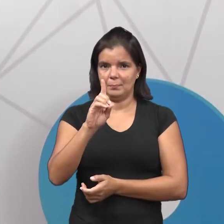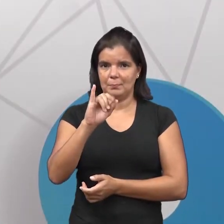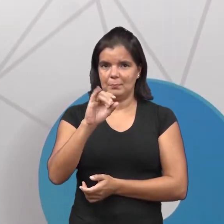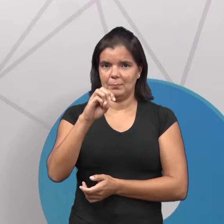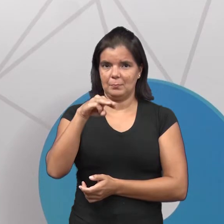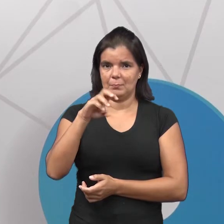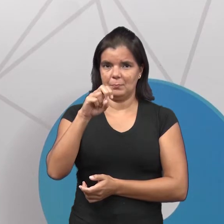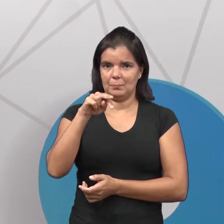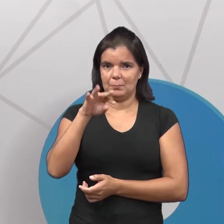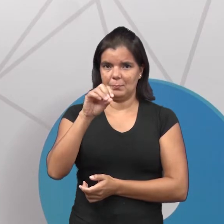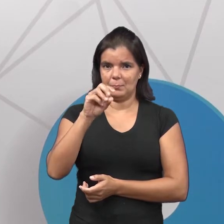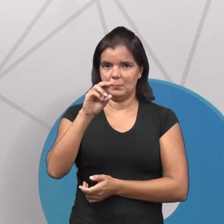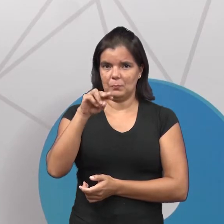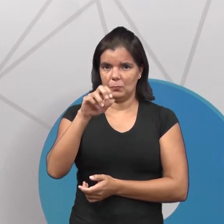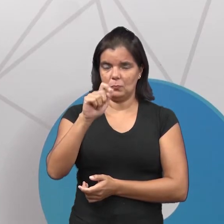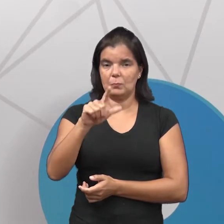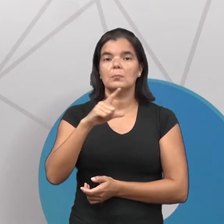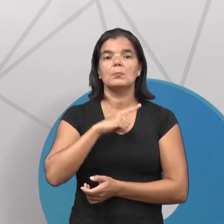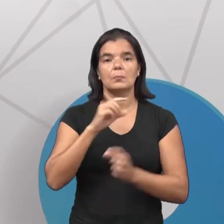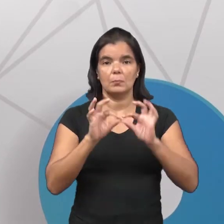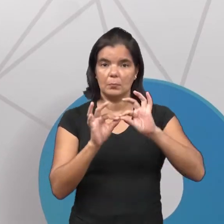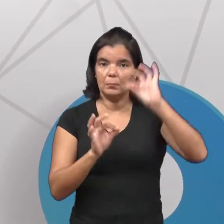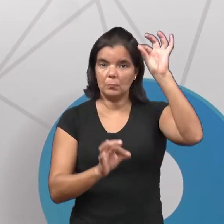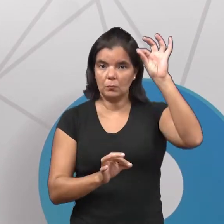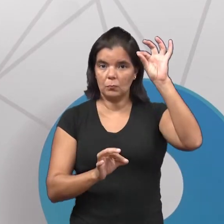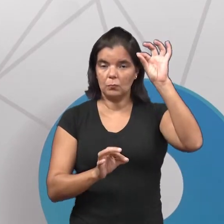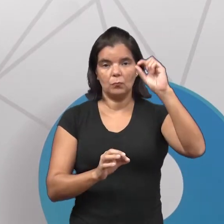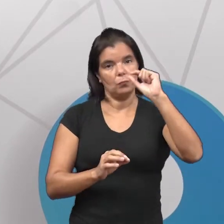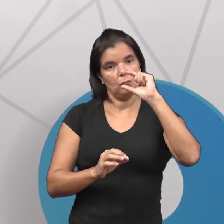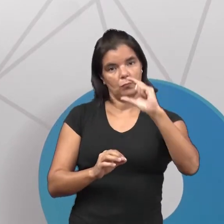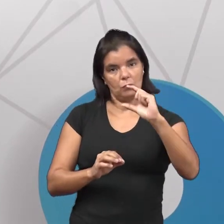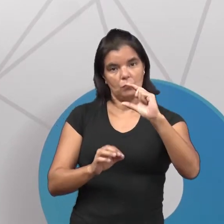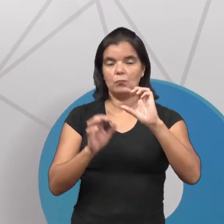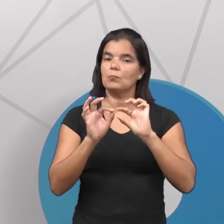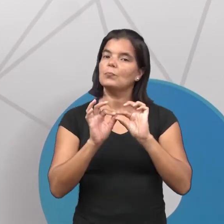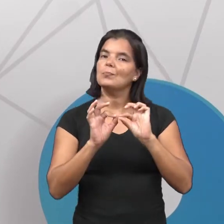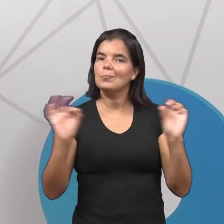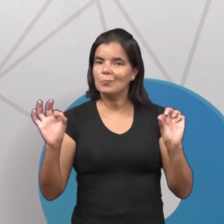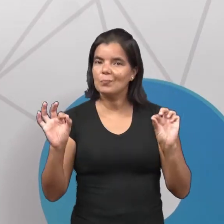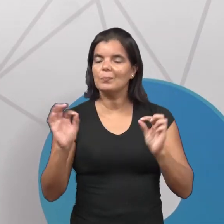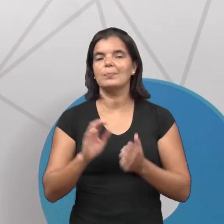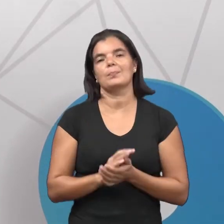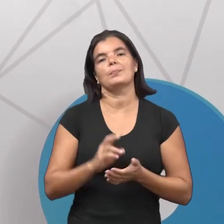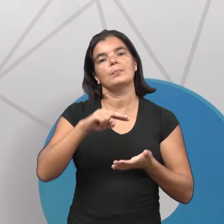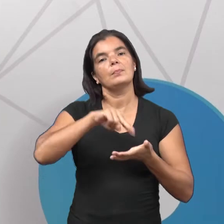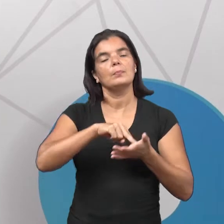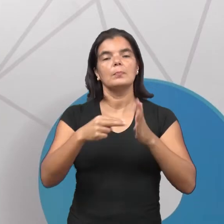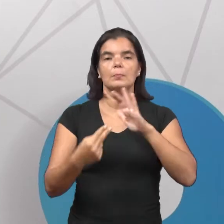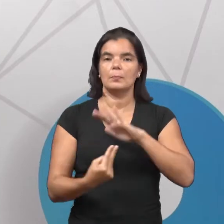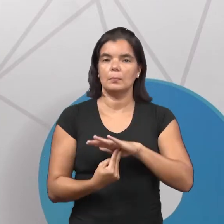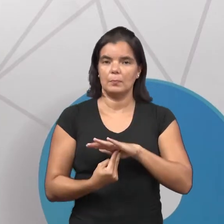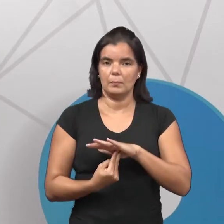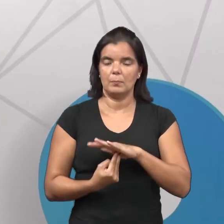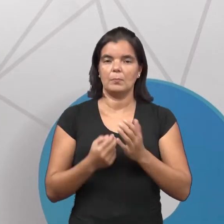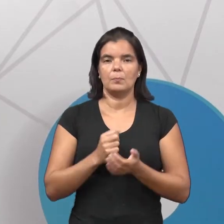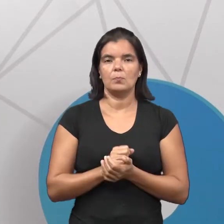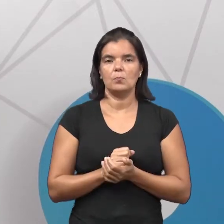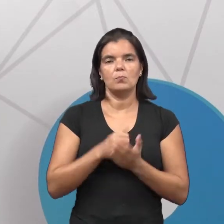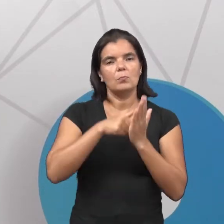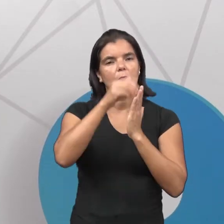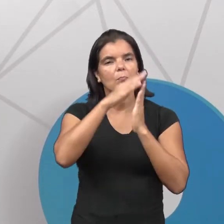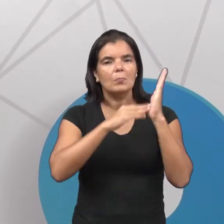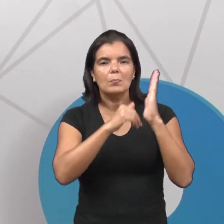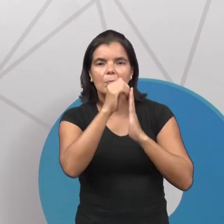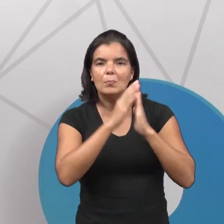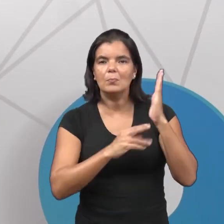Ela tem altura, largura e comprimento. Isso quer dizer que as